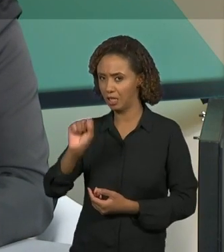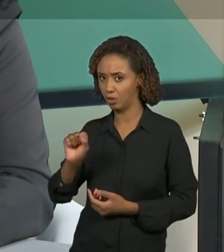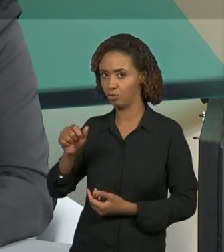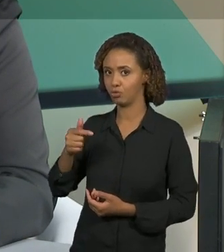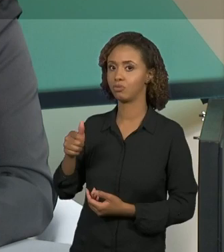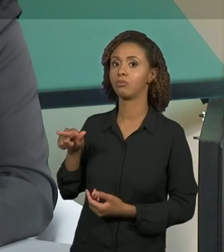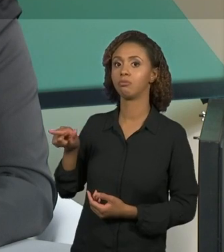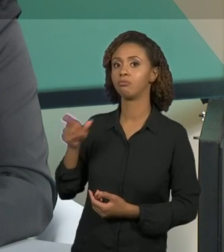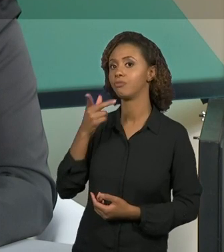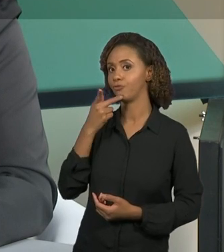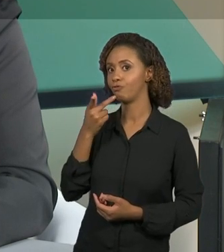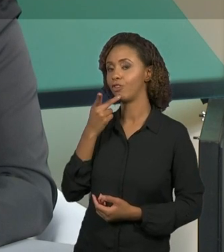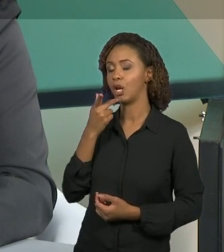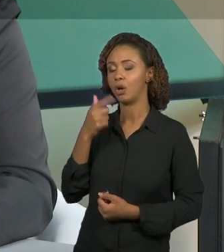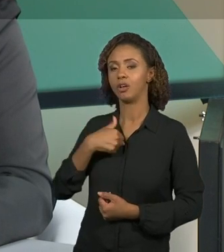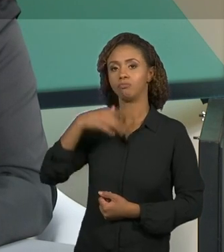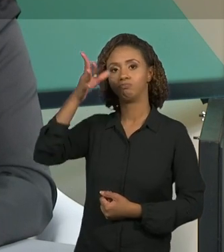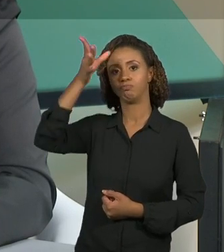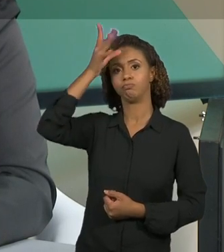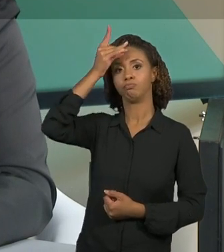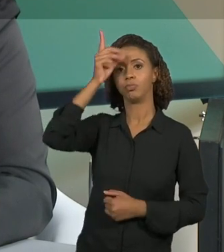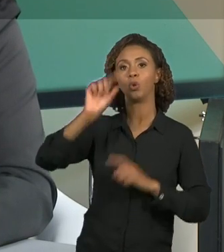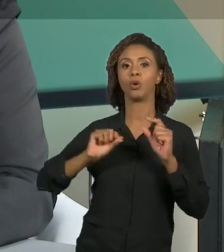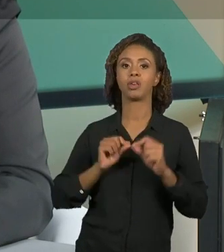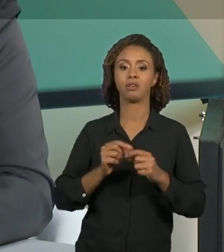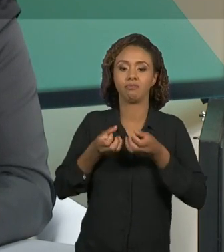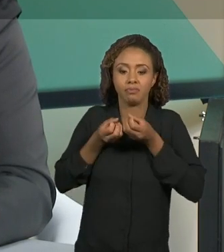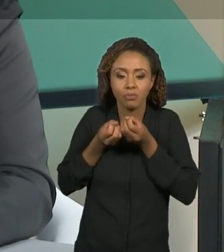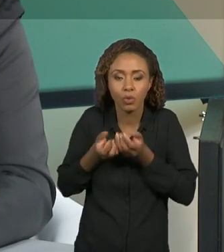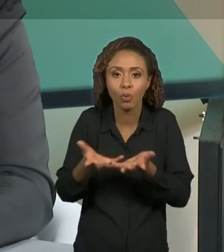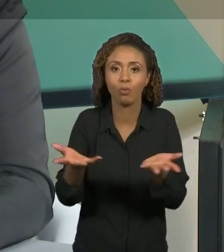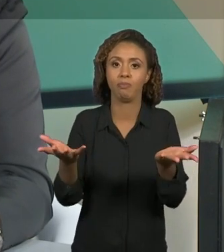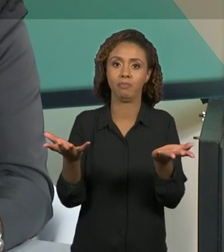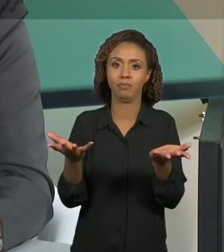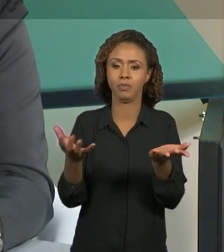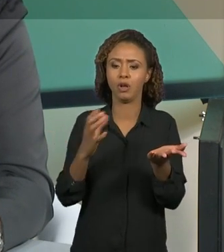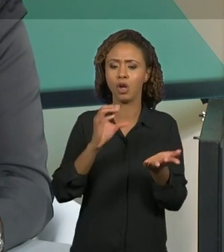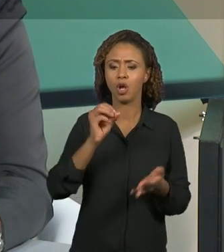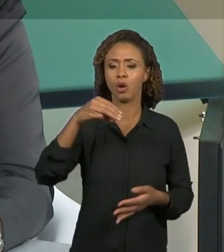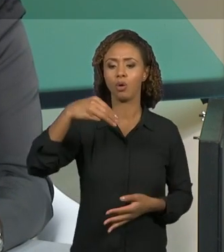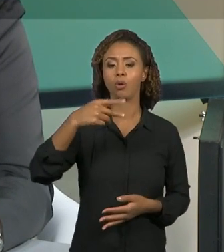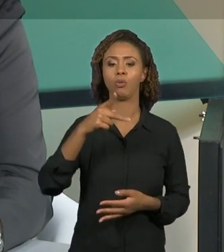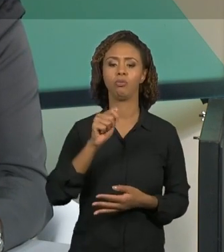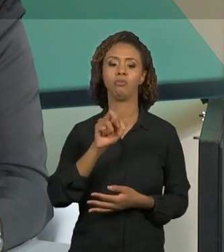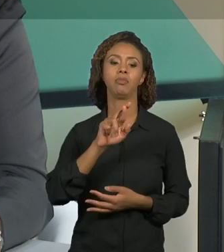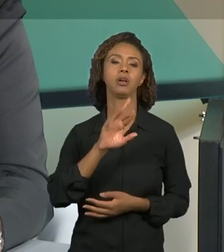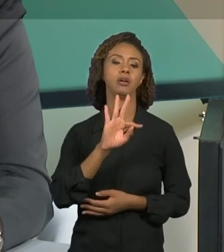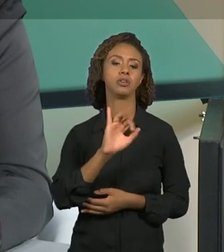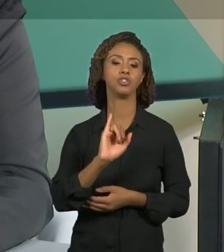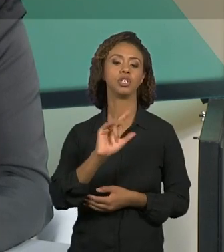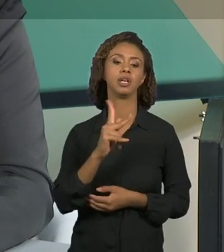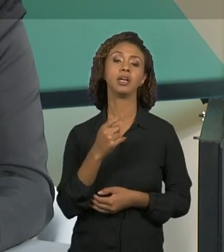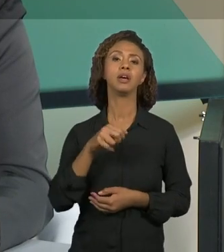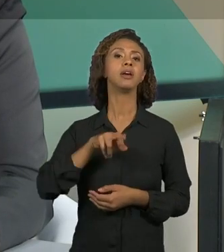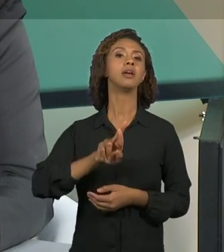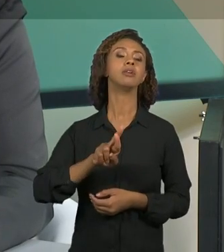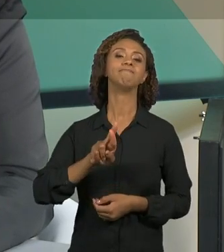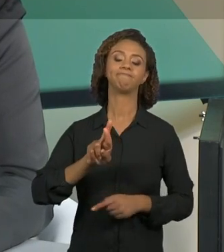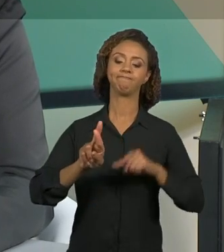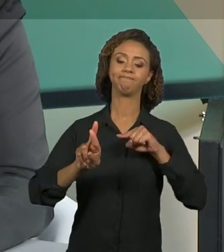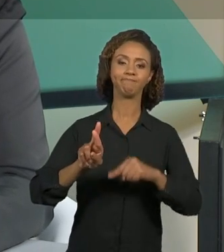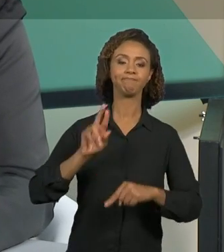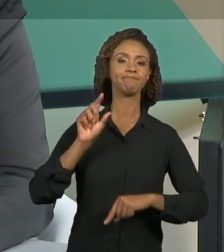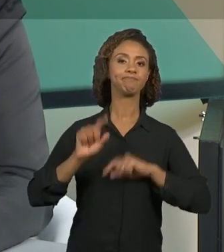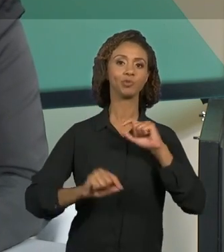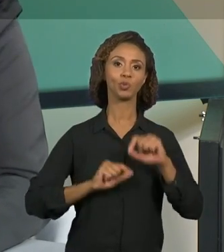é para mim que se chamou compartilhar quando você trabalha com a ideia de compartilhar tem que ter